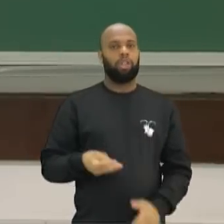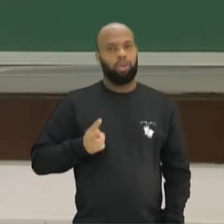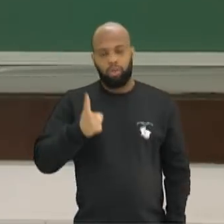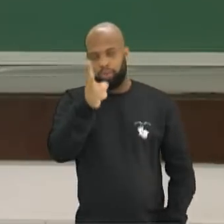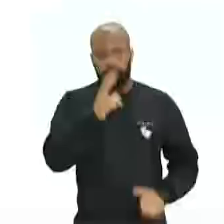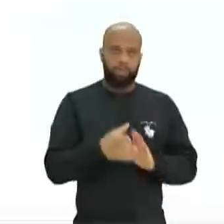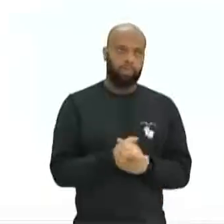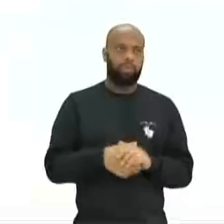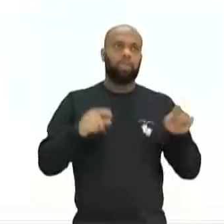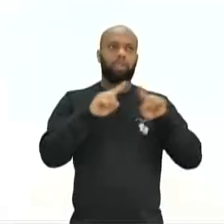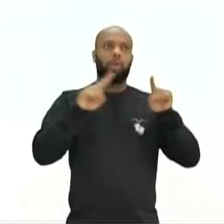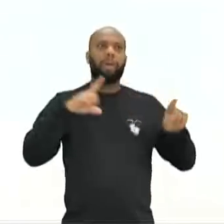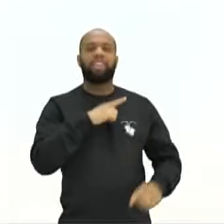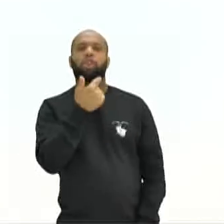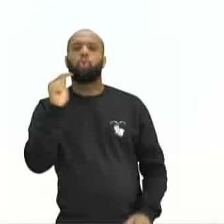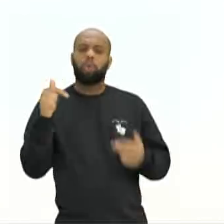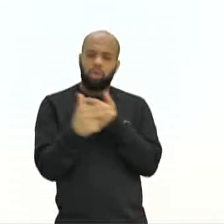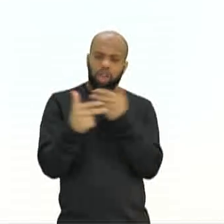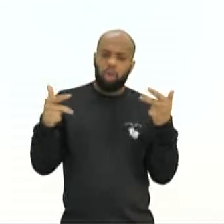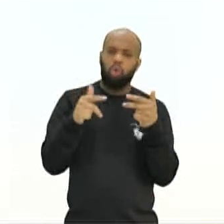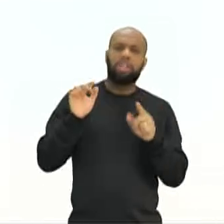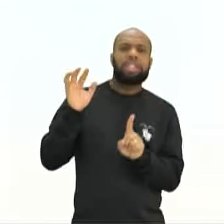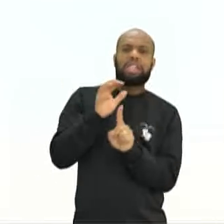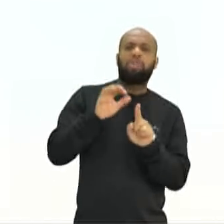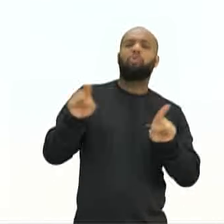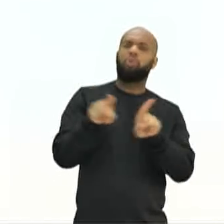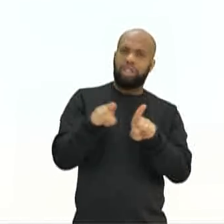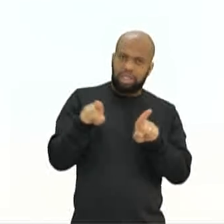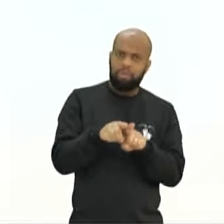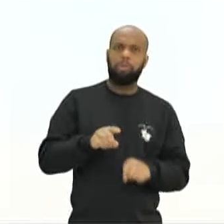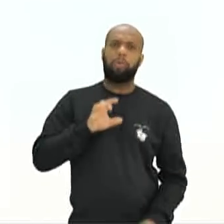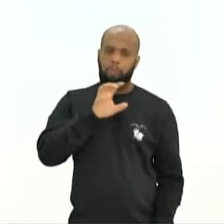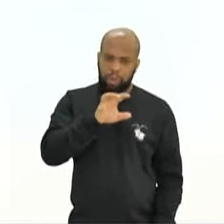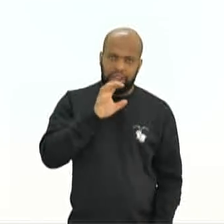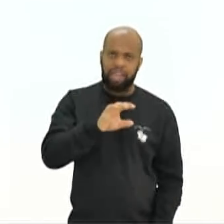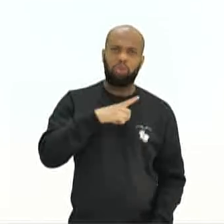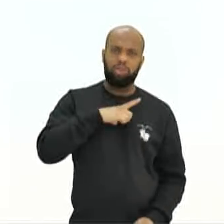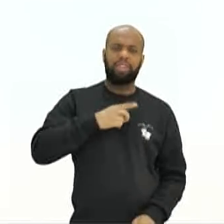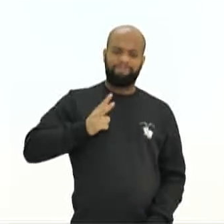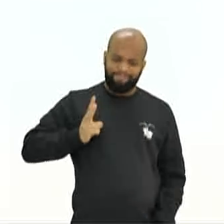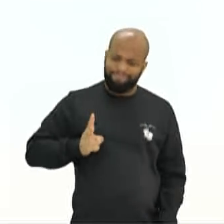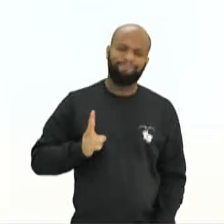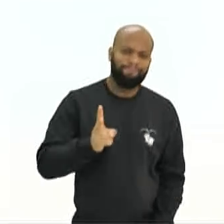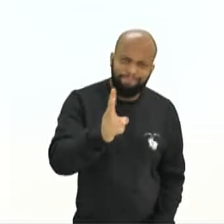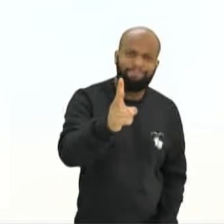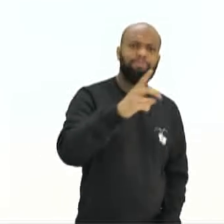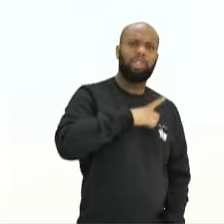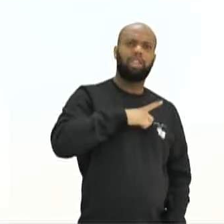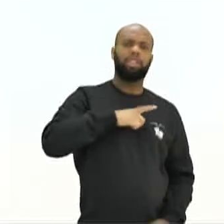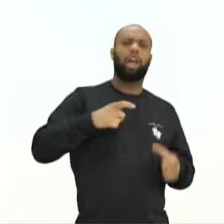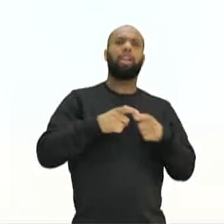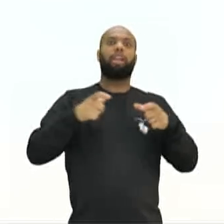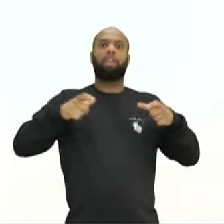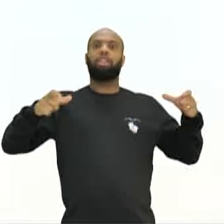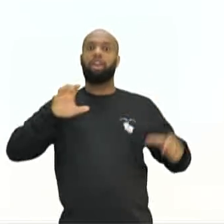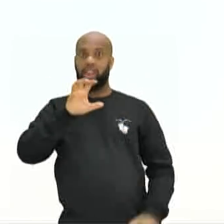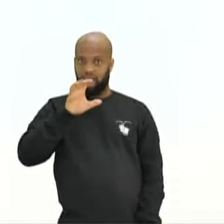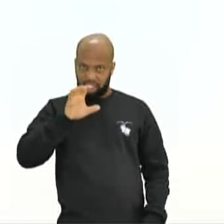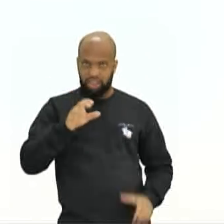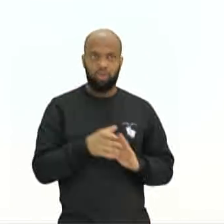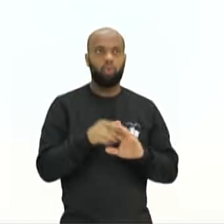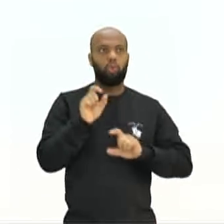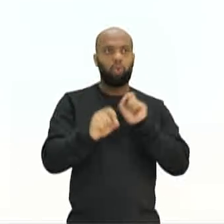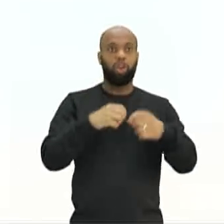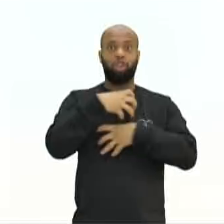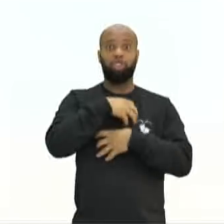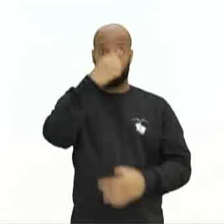Continuando. Mas um outro fator que contribui e muito para a constante expansão do streaming é o perfil